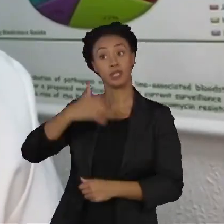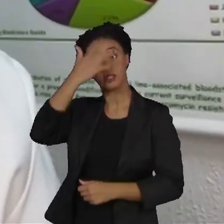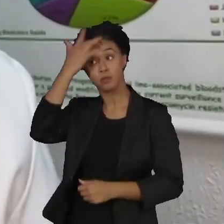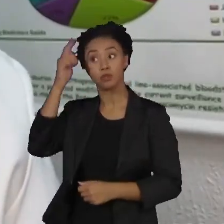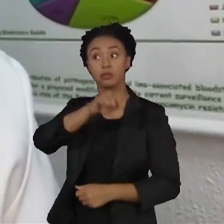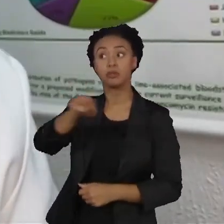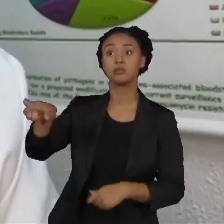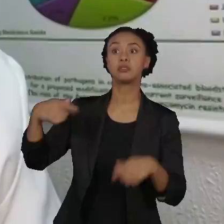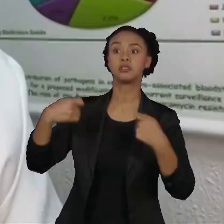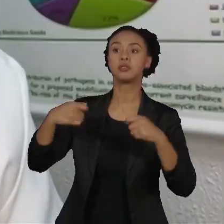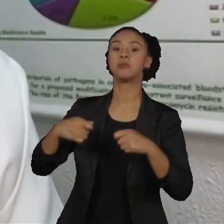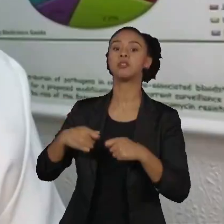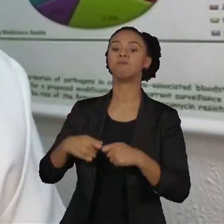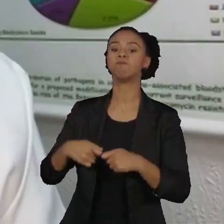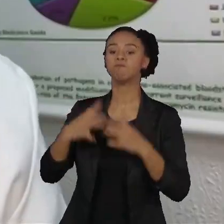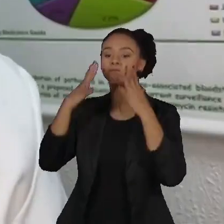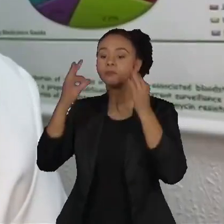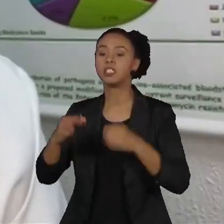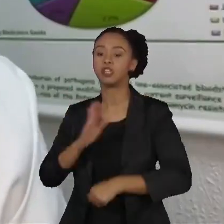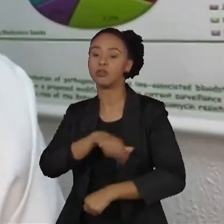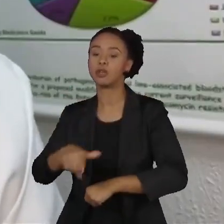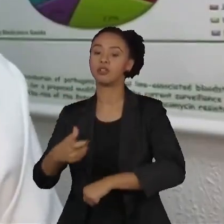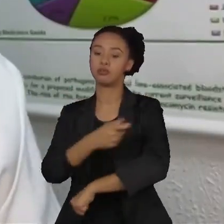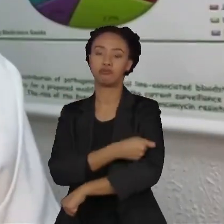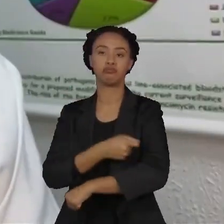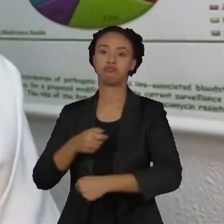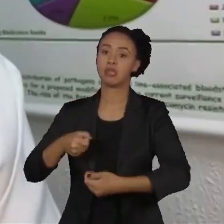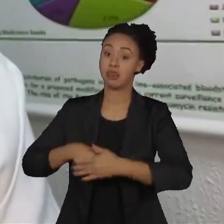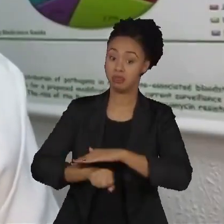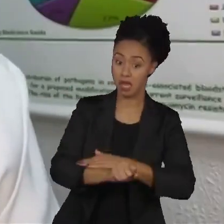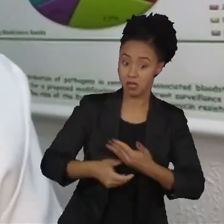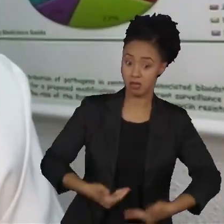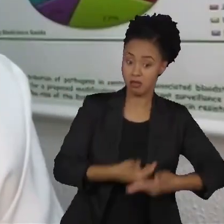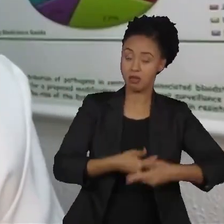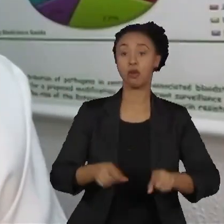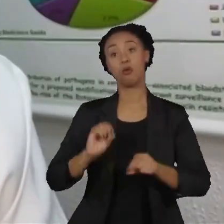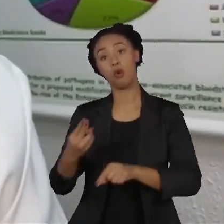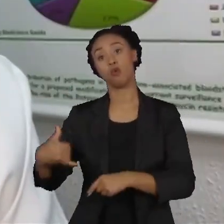sim, exijam que suas crianças sejam vacinadas ao nascer ou até 5 anos de idade.